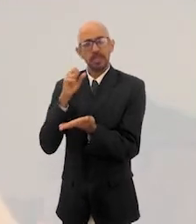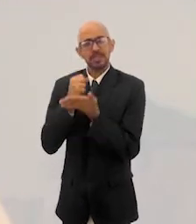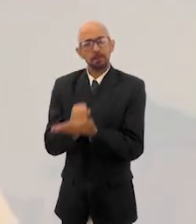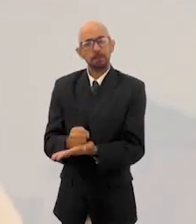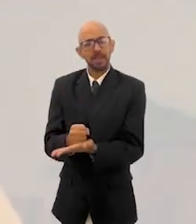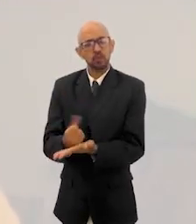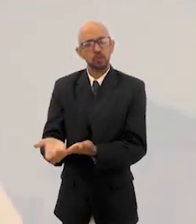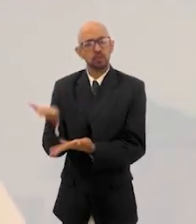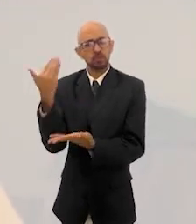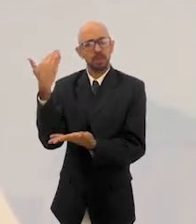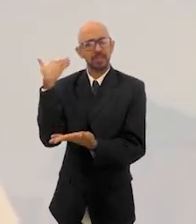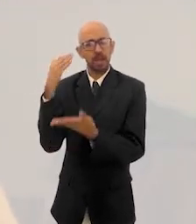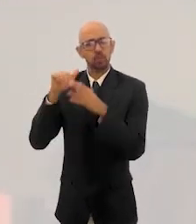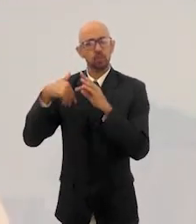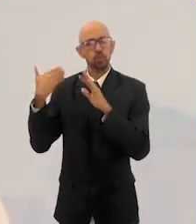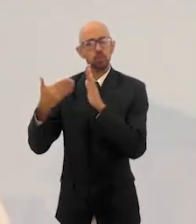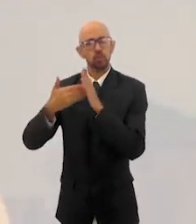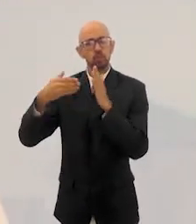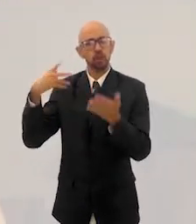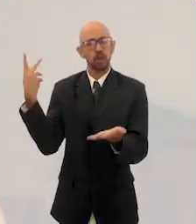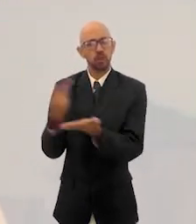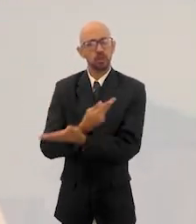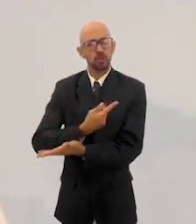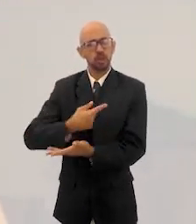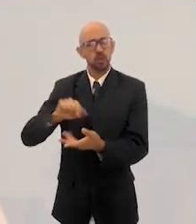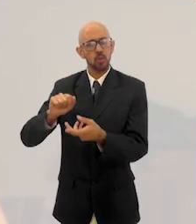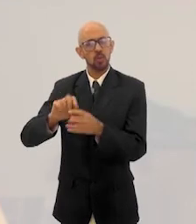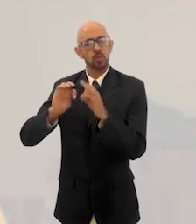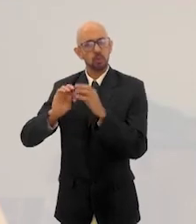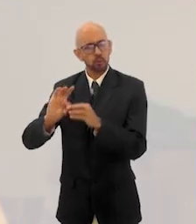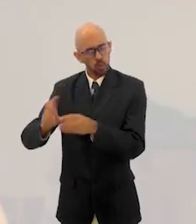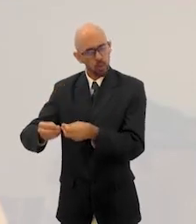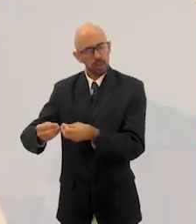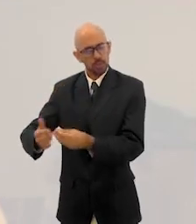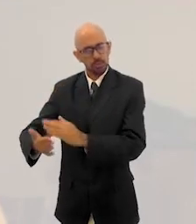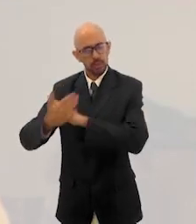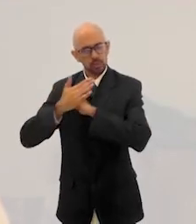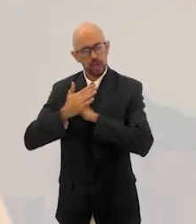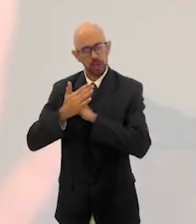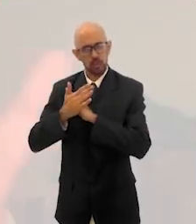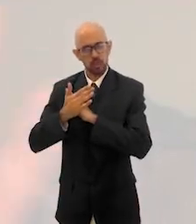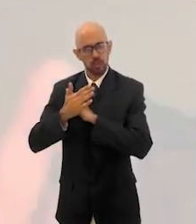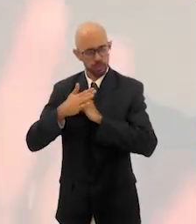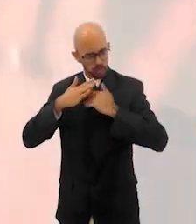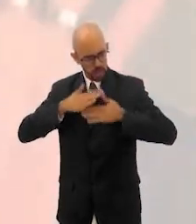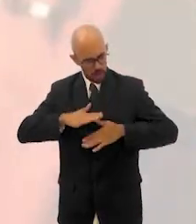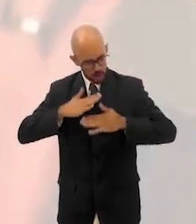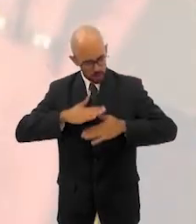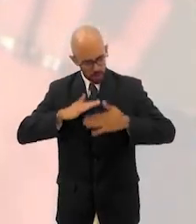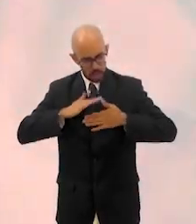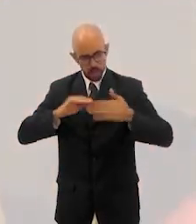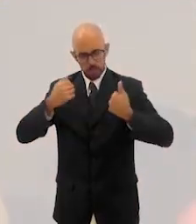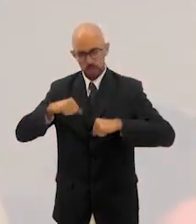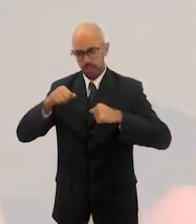eu passei e o que eu tive de tantas benesses com ela, isso foi fundamental, porque automaticamente falei: calma,